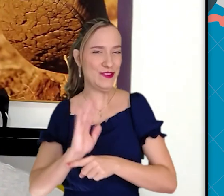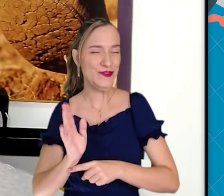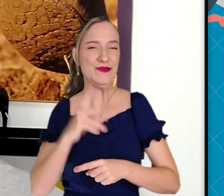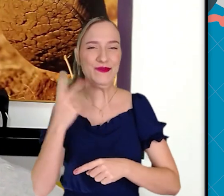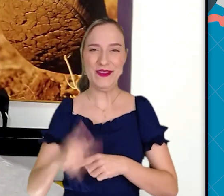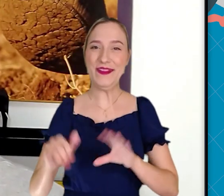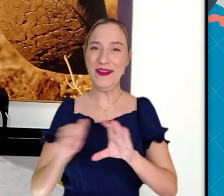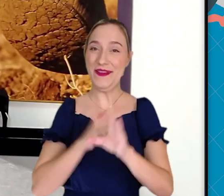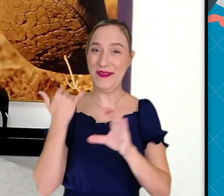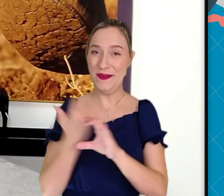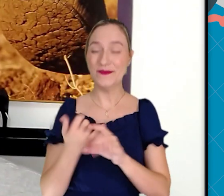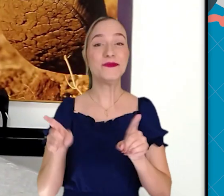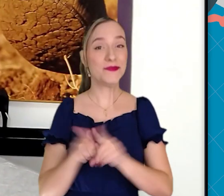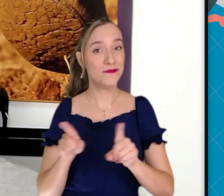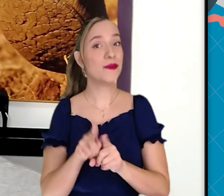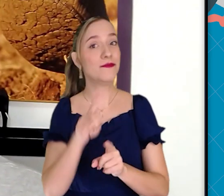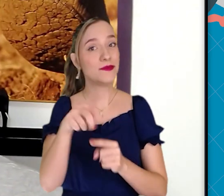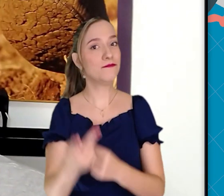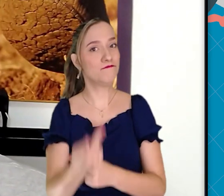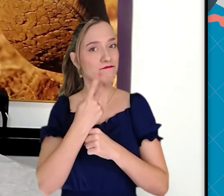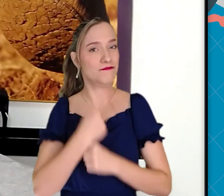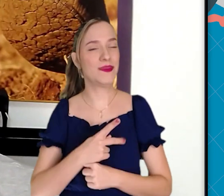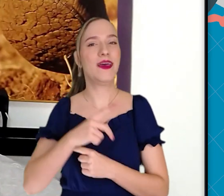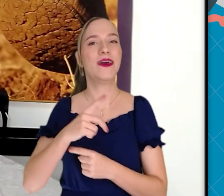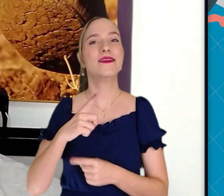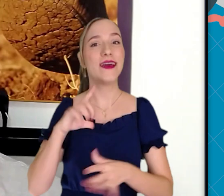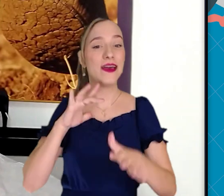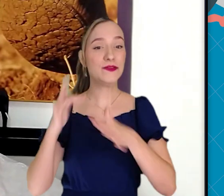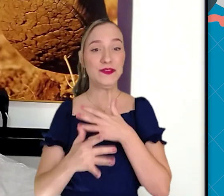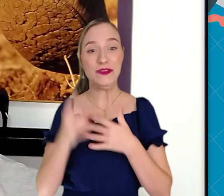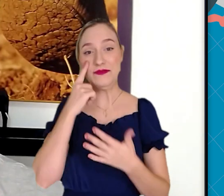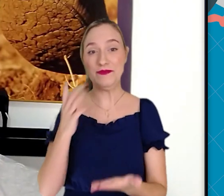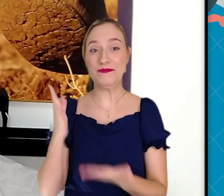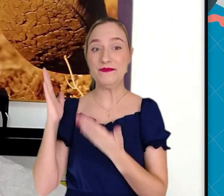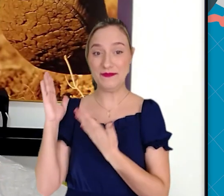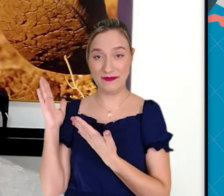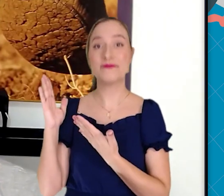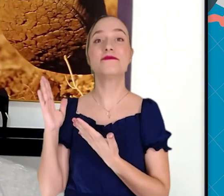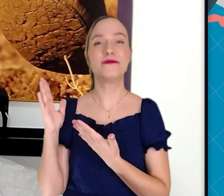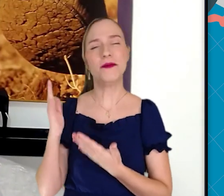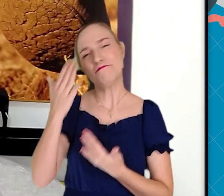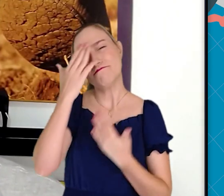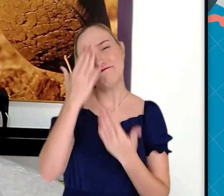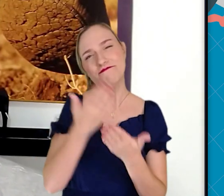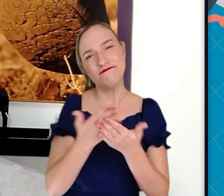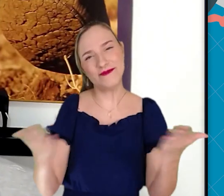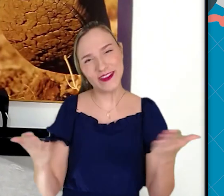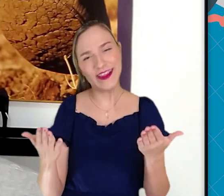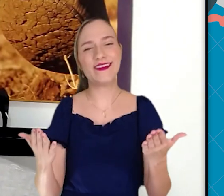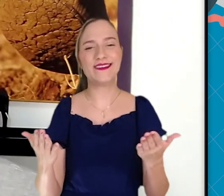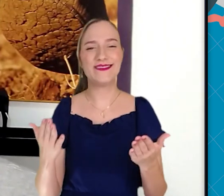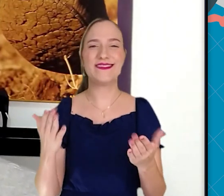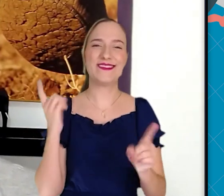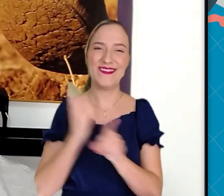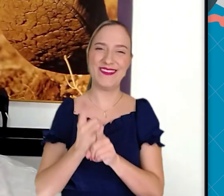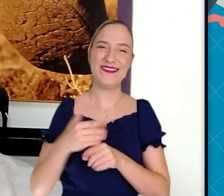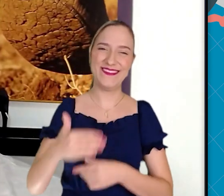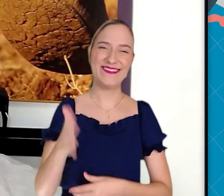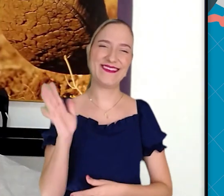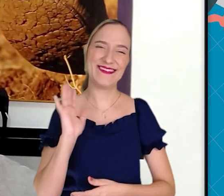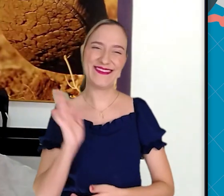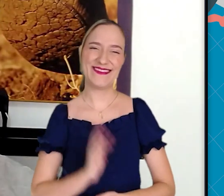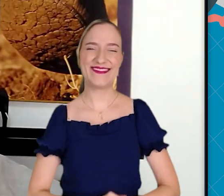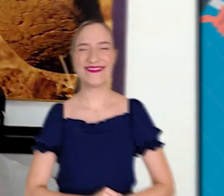faz aqui no canal. E também acompanhe a gente nas redes sociais que se encontram aqui em cima. Mais uma vez, muito obrigado, até mais.